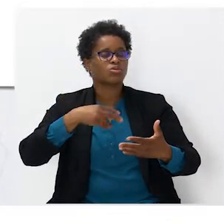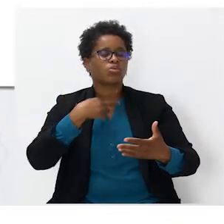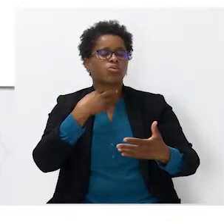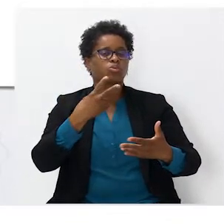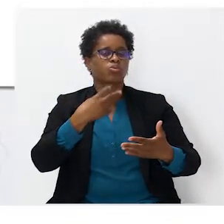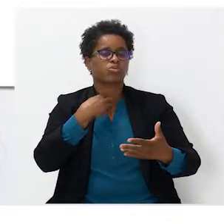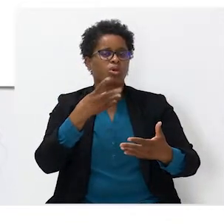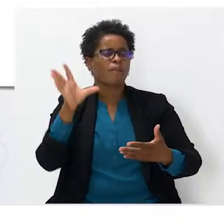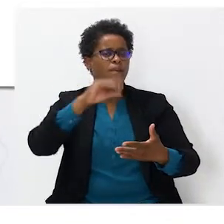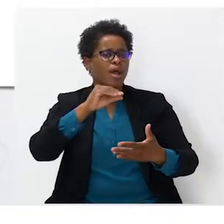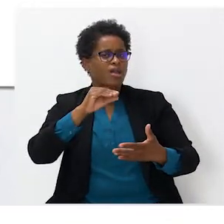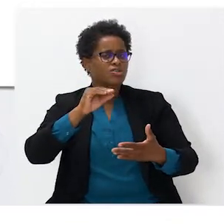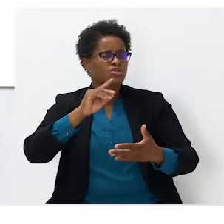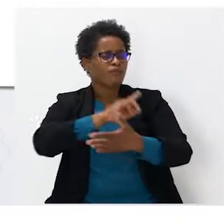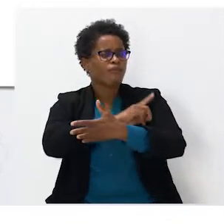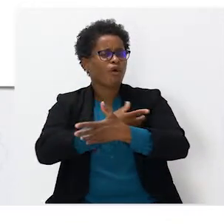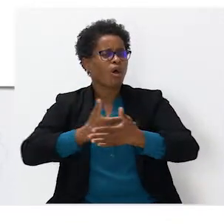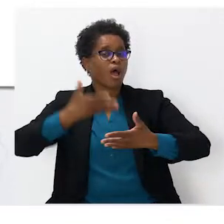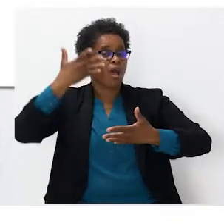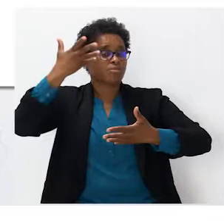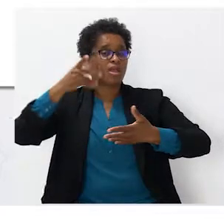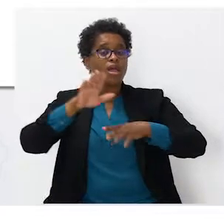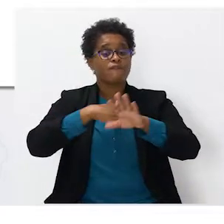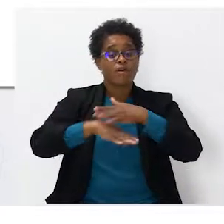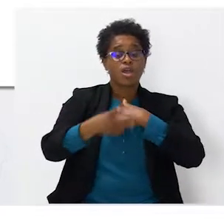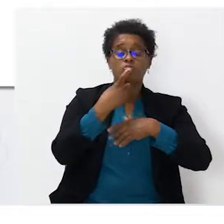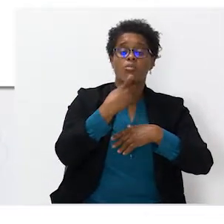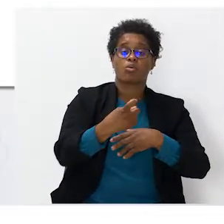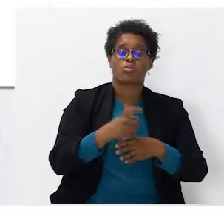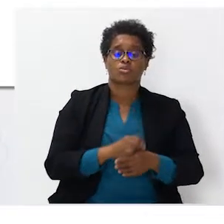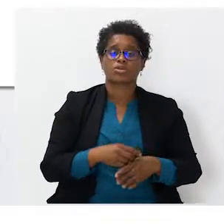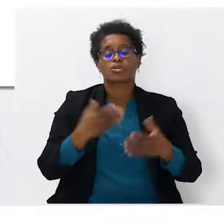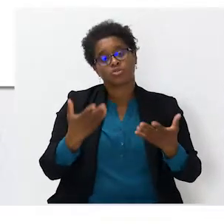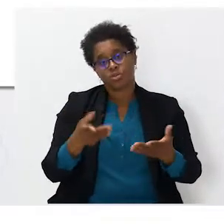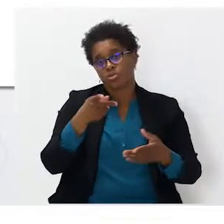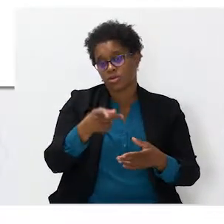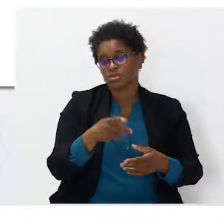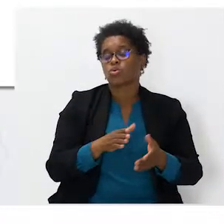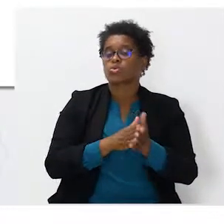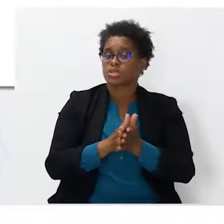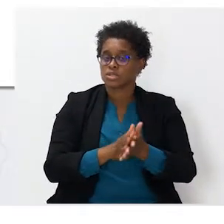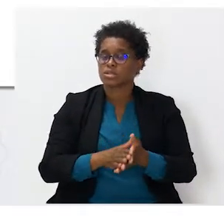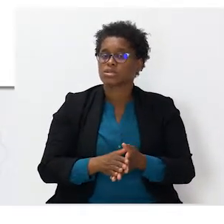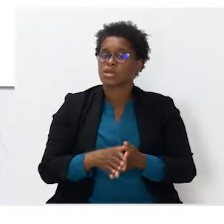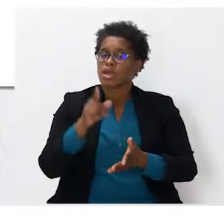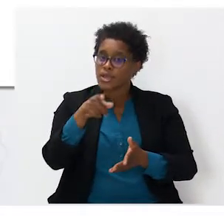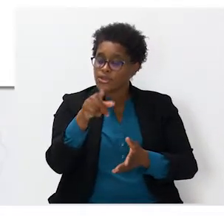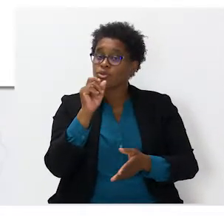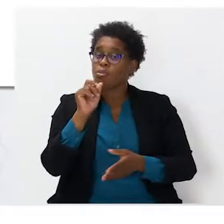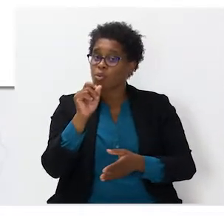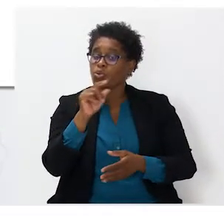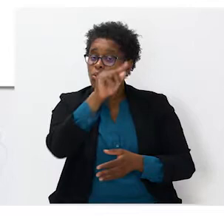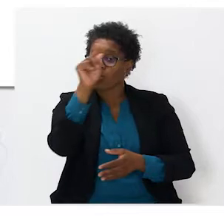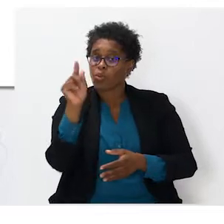mais forte. Fez uma pergunta e por isso usa-se esse ponto